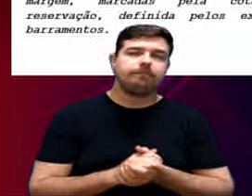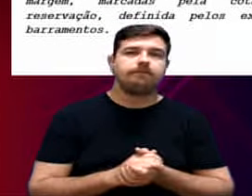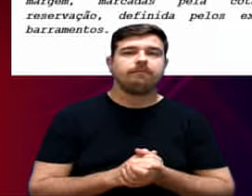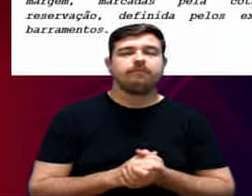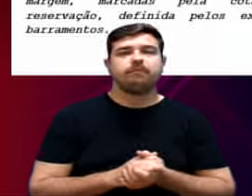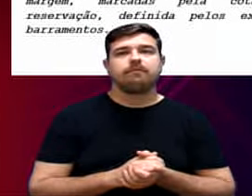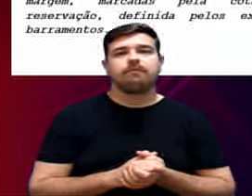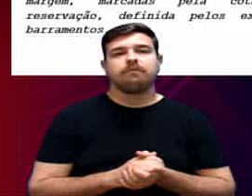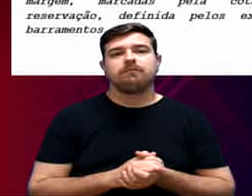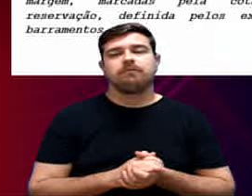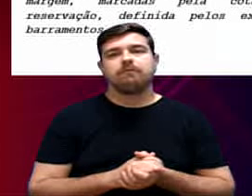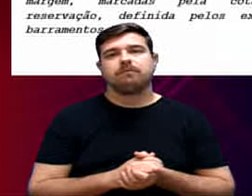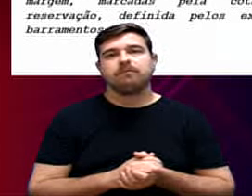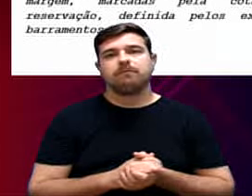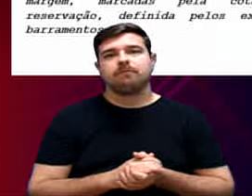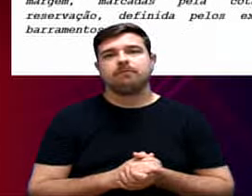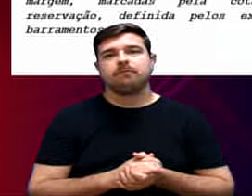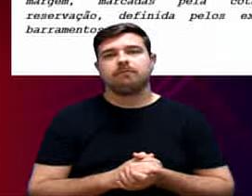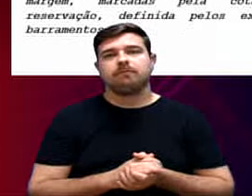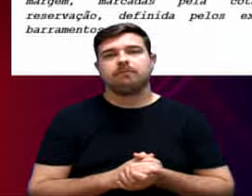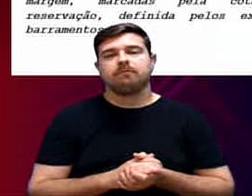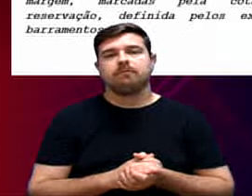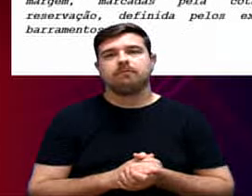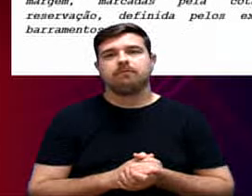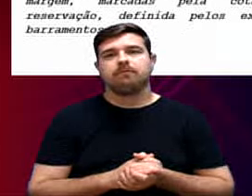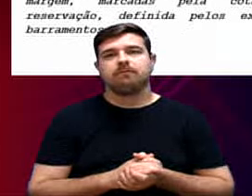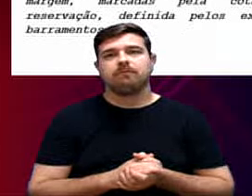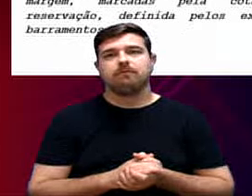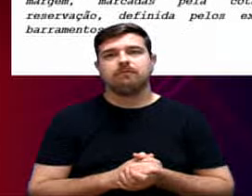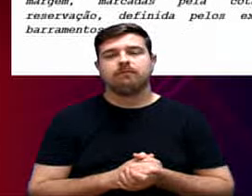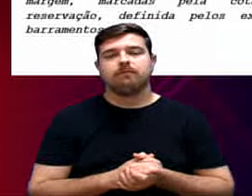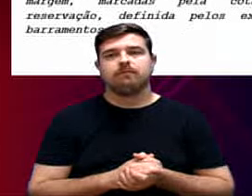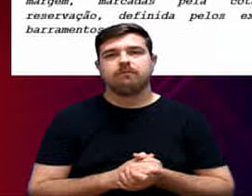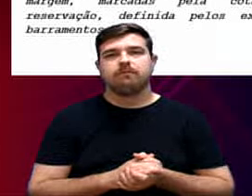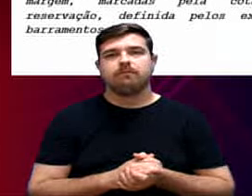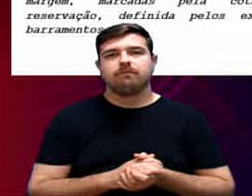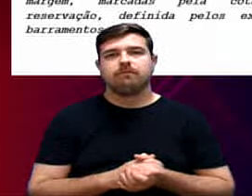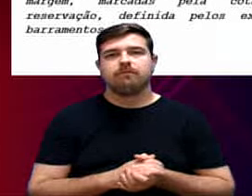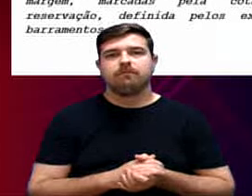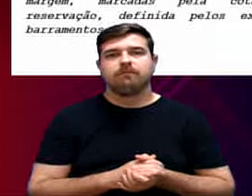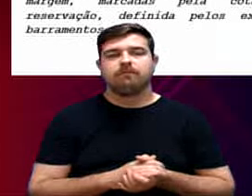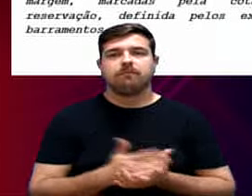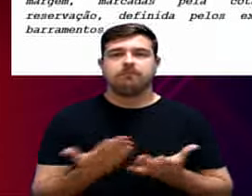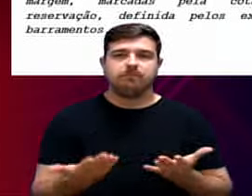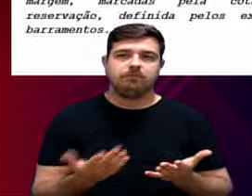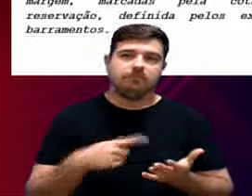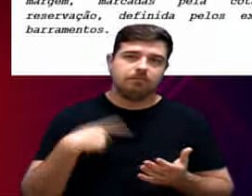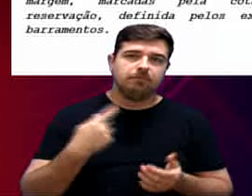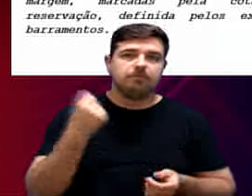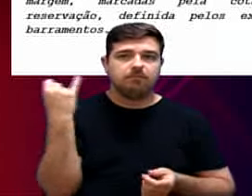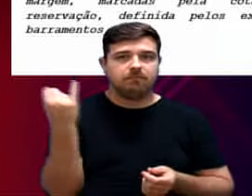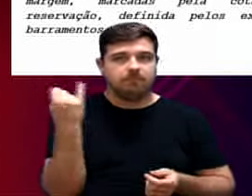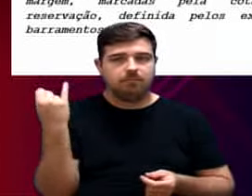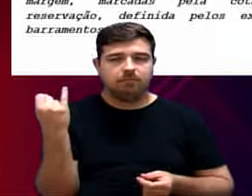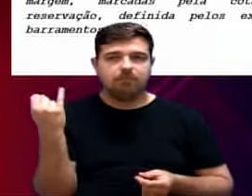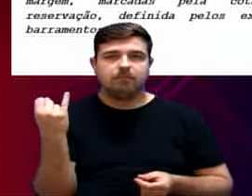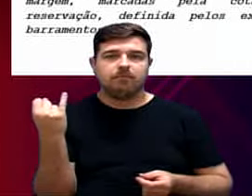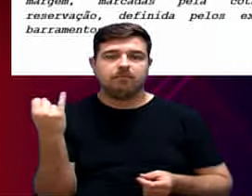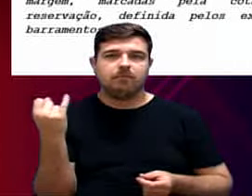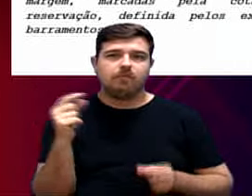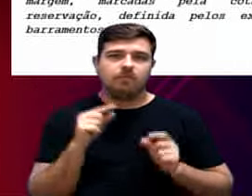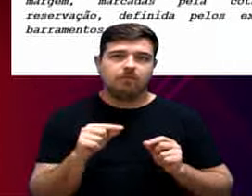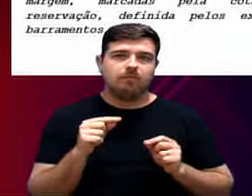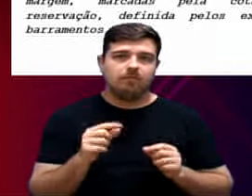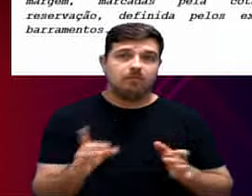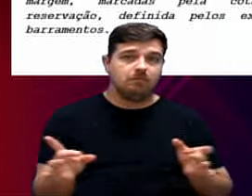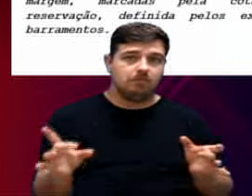e venha eh a permitir alguma ocupação eh então a gente acha importante eh